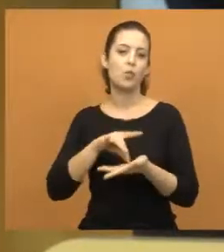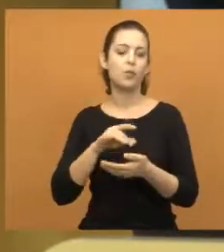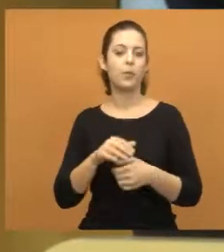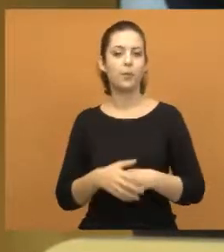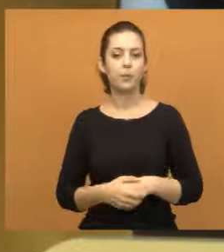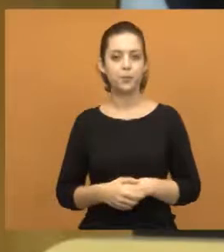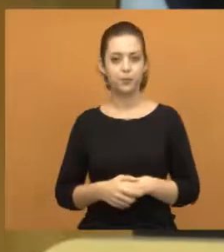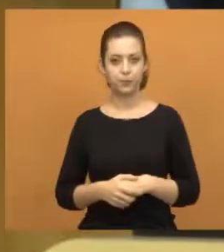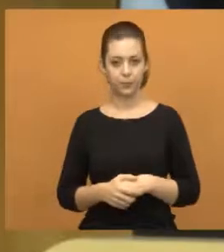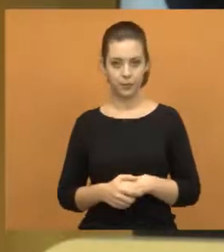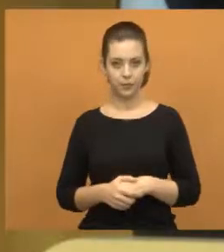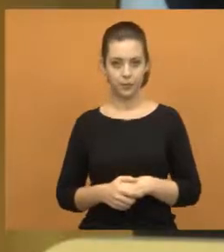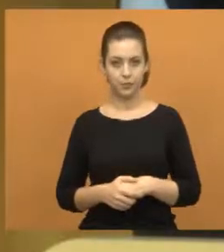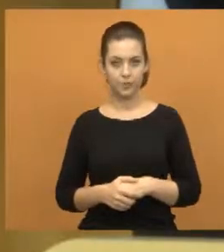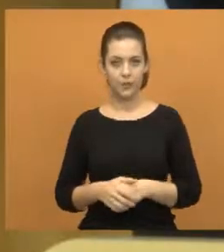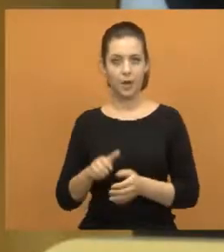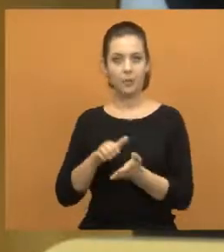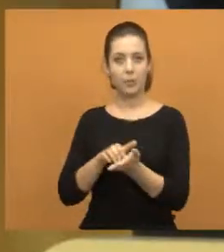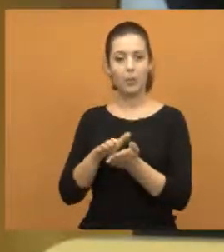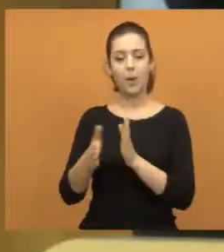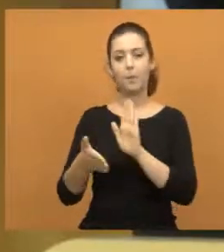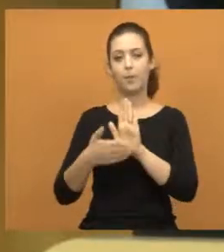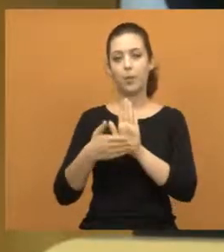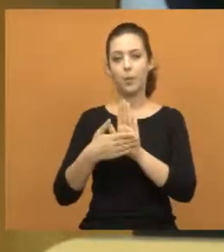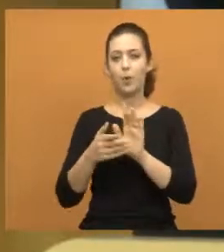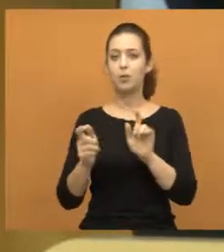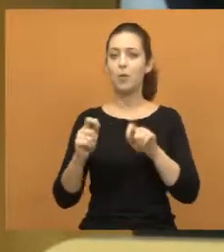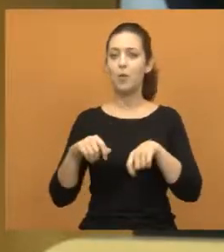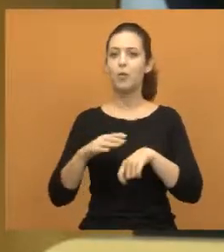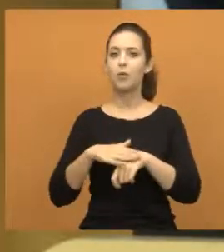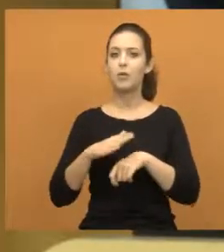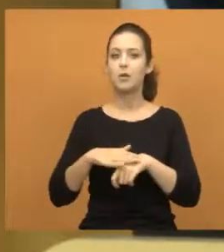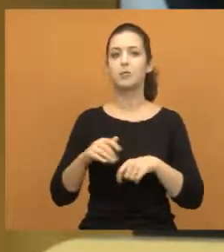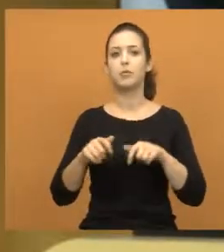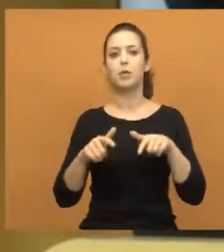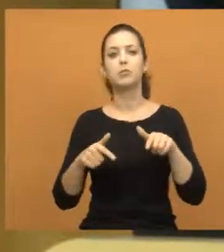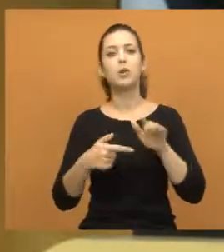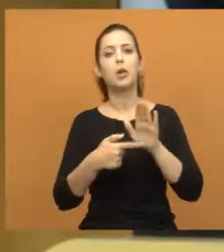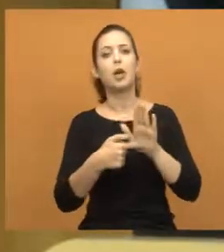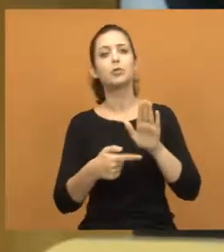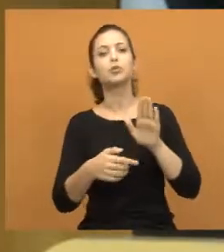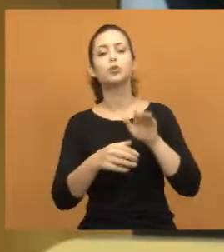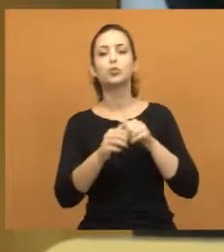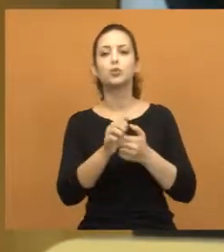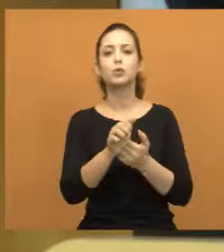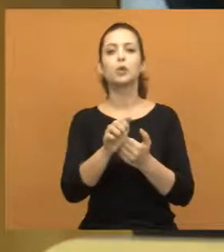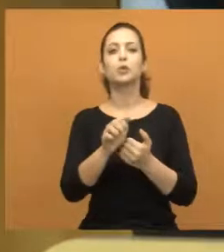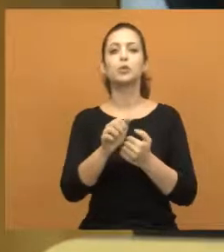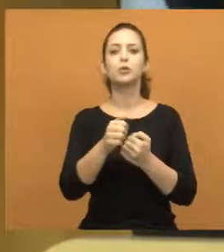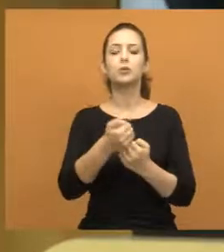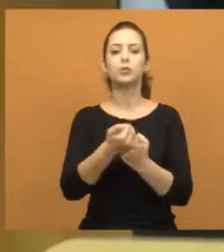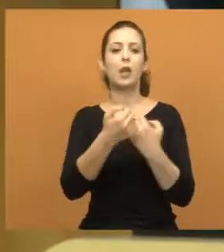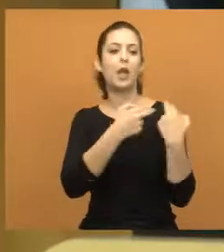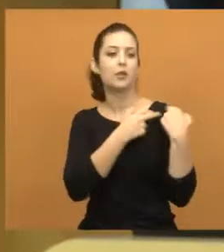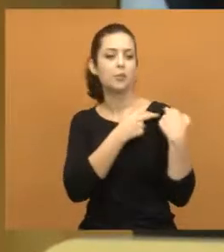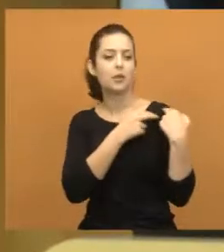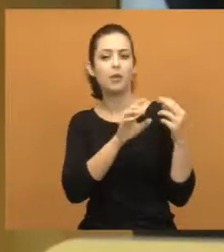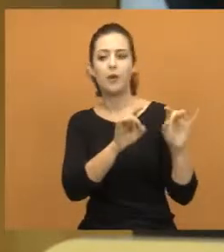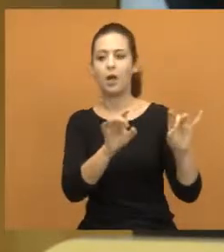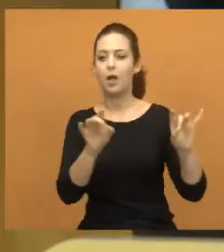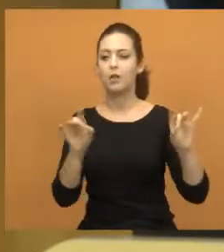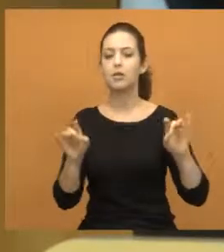após adventos desta propositura. Todos os setores da sociedade devem sentir-se responsáveis por